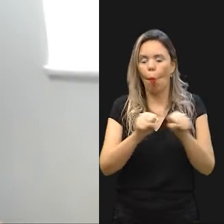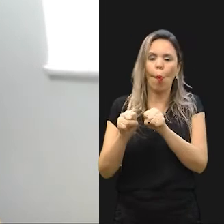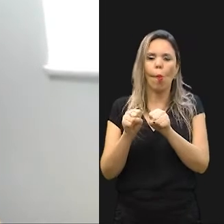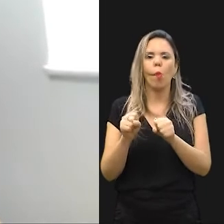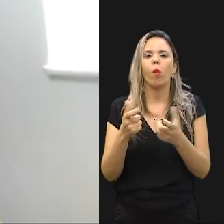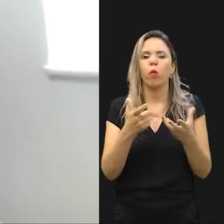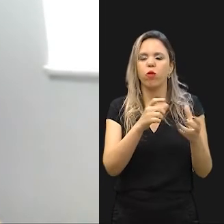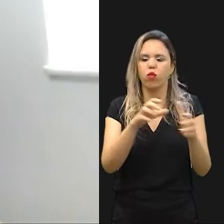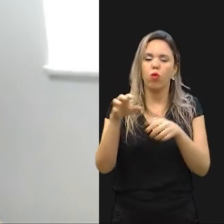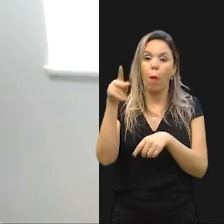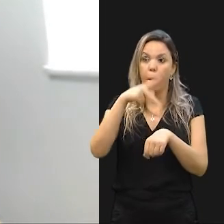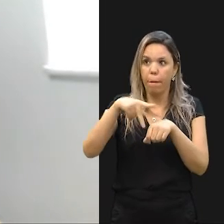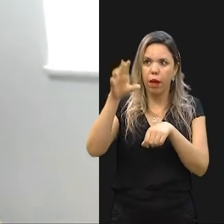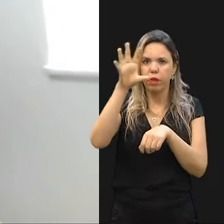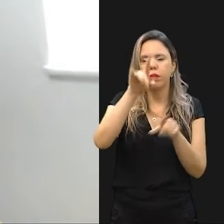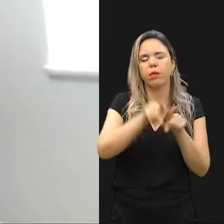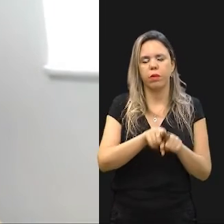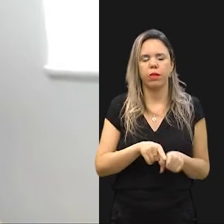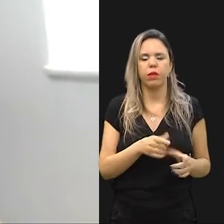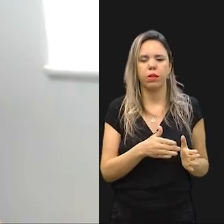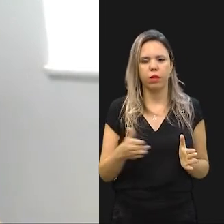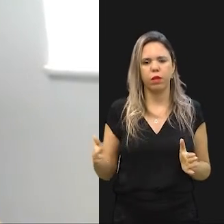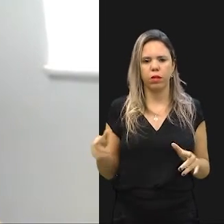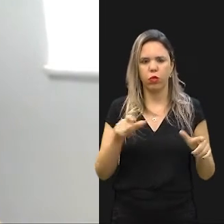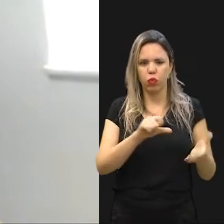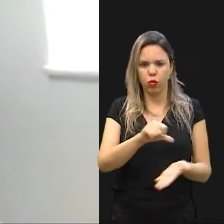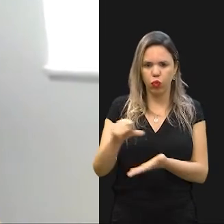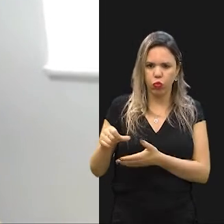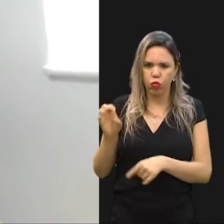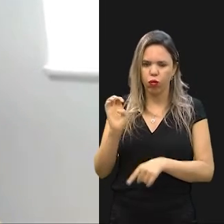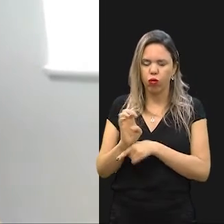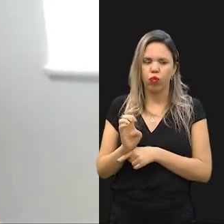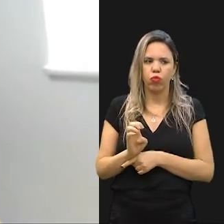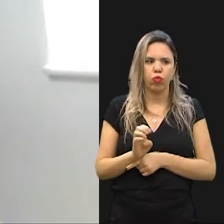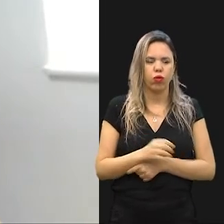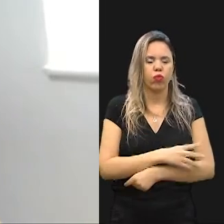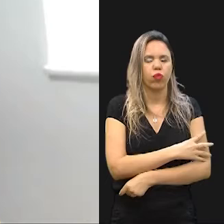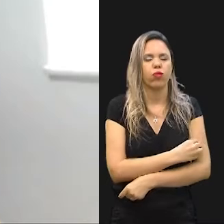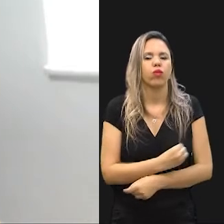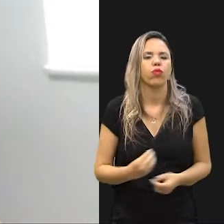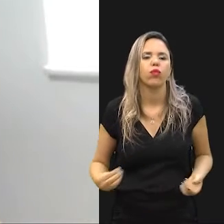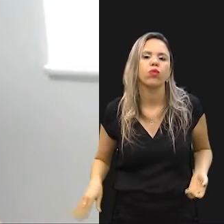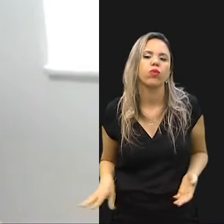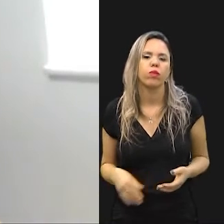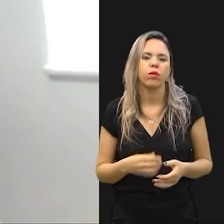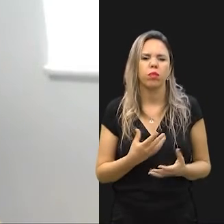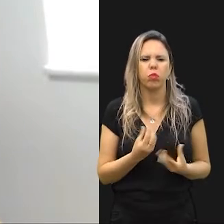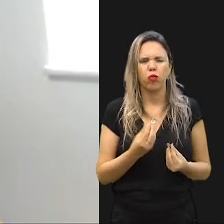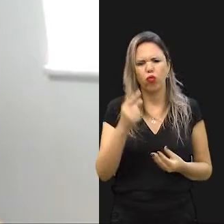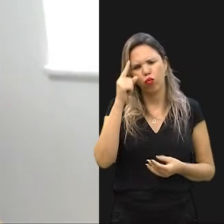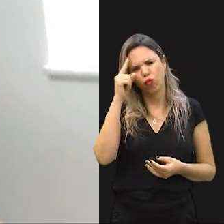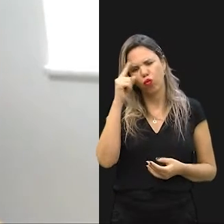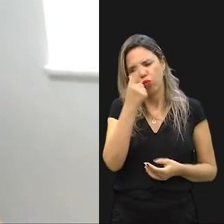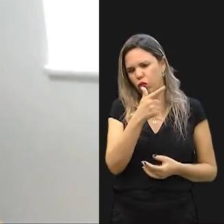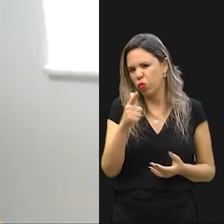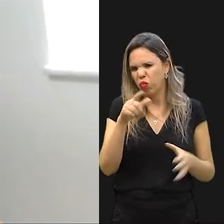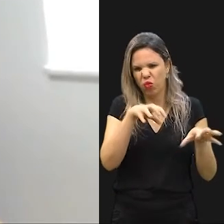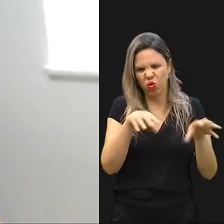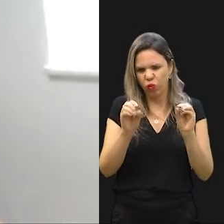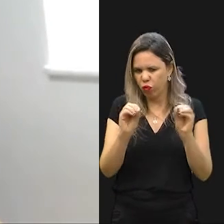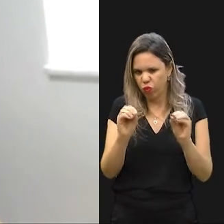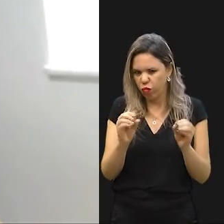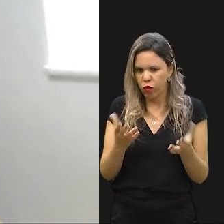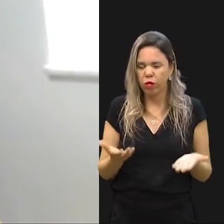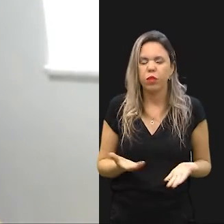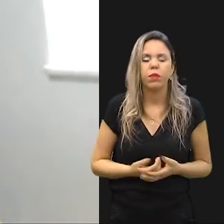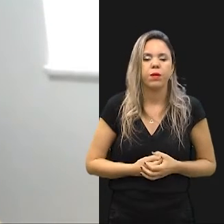regiões passaram várias localidades do estado, inclusive, passaram dezenas de dias sem registrar chuva.